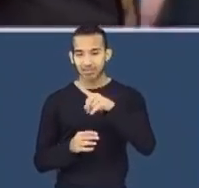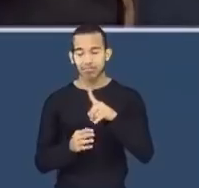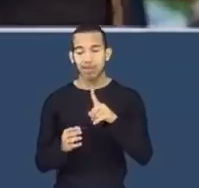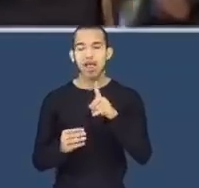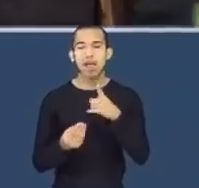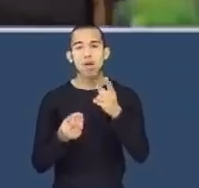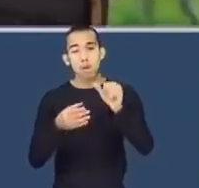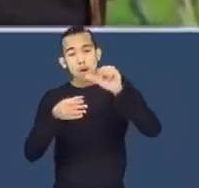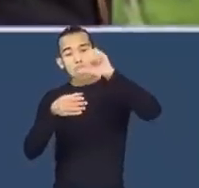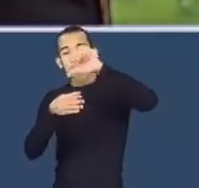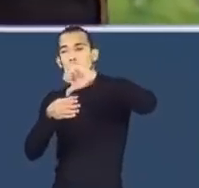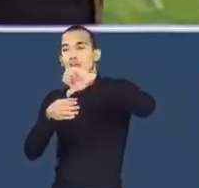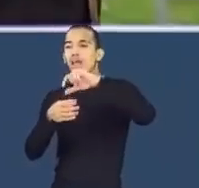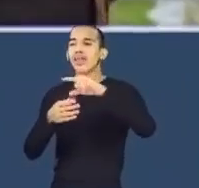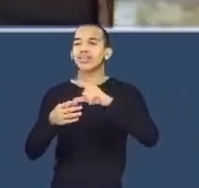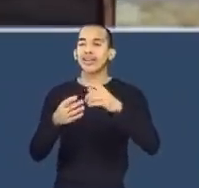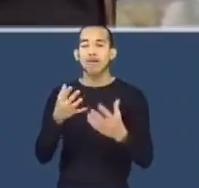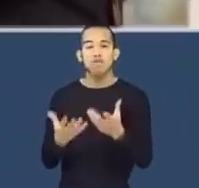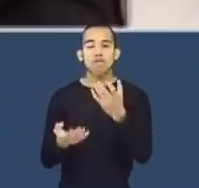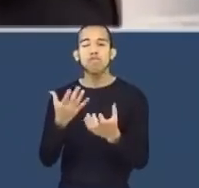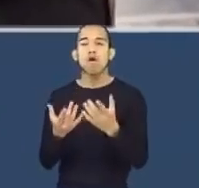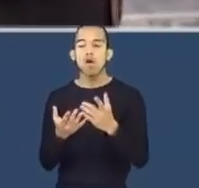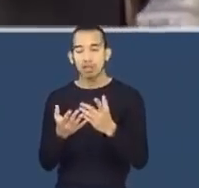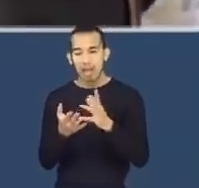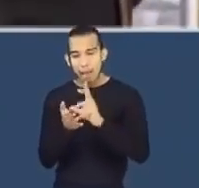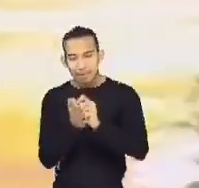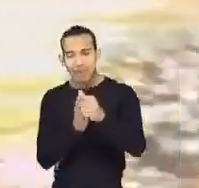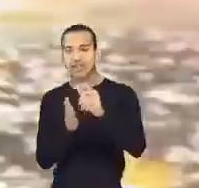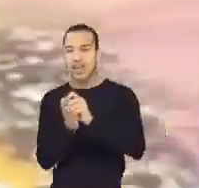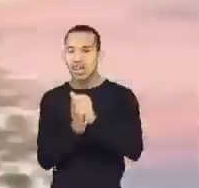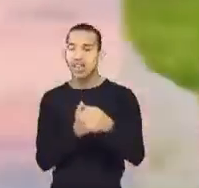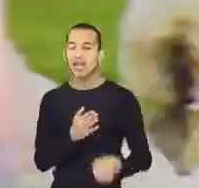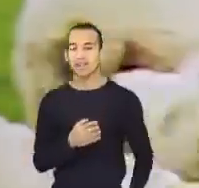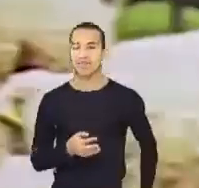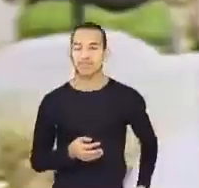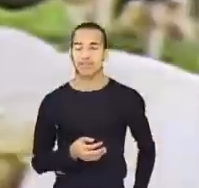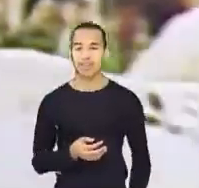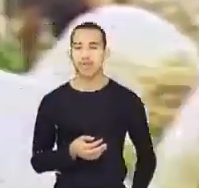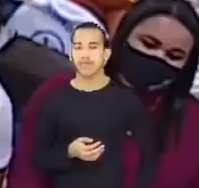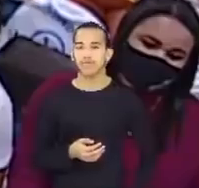era colocá-lo, submetê-lo ao fogo. Pode tirar, por favor. Submetê-lo ao fogo.